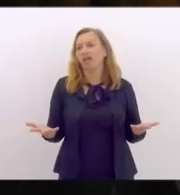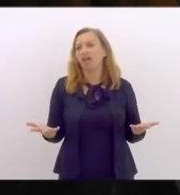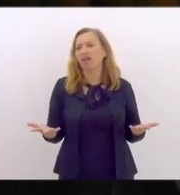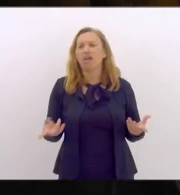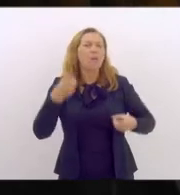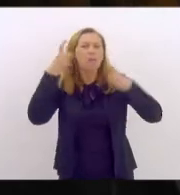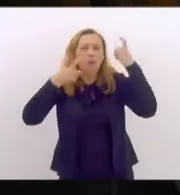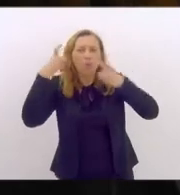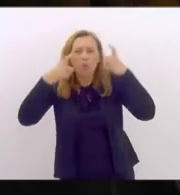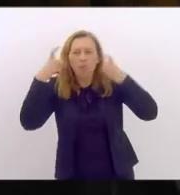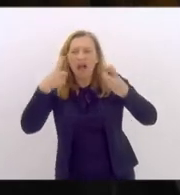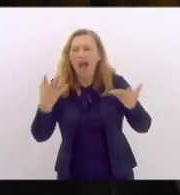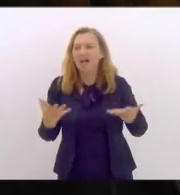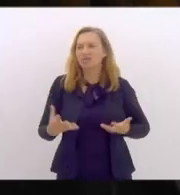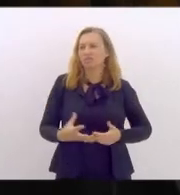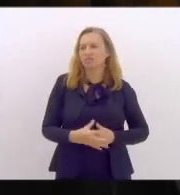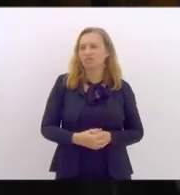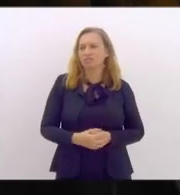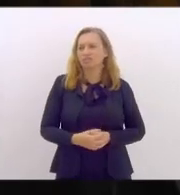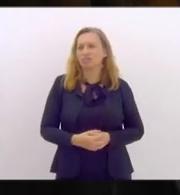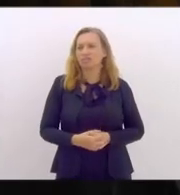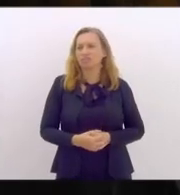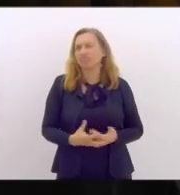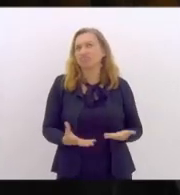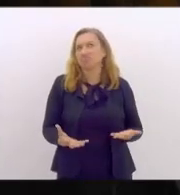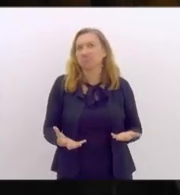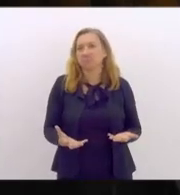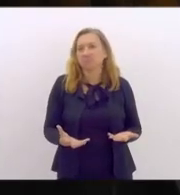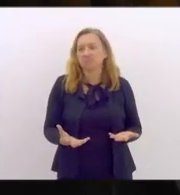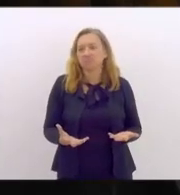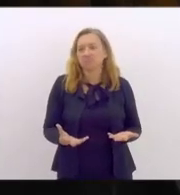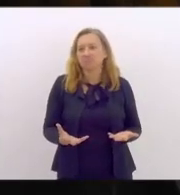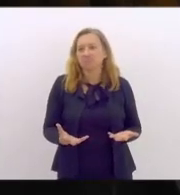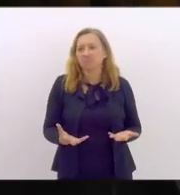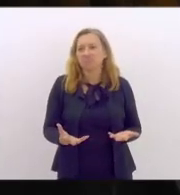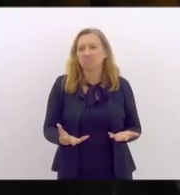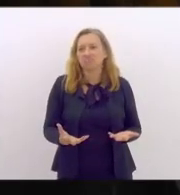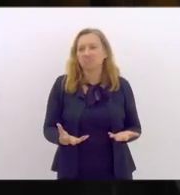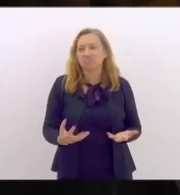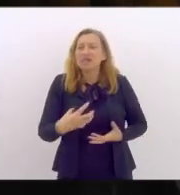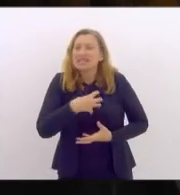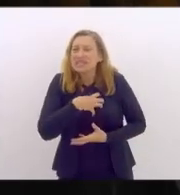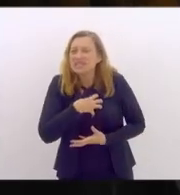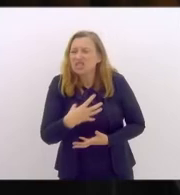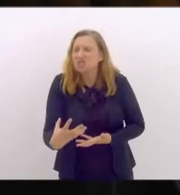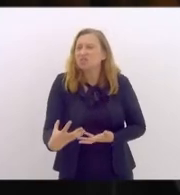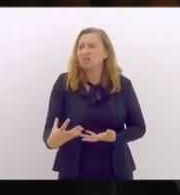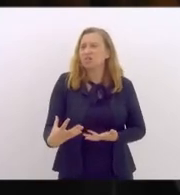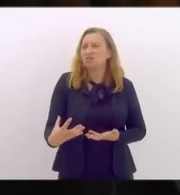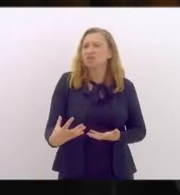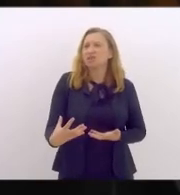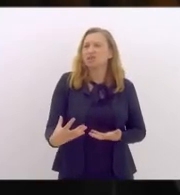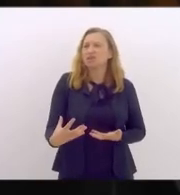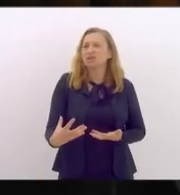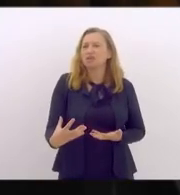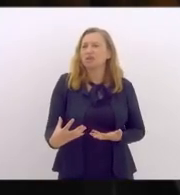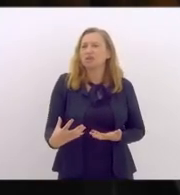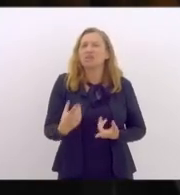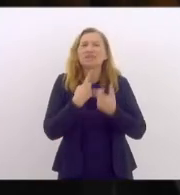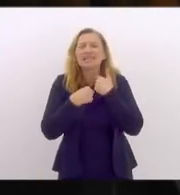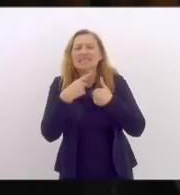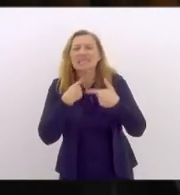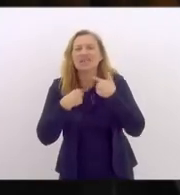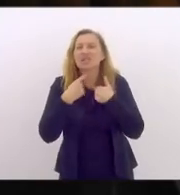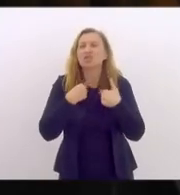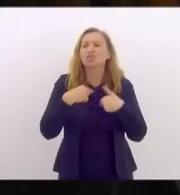preocupados tentados com nossos nossos sentimentos e um desejo de